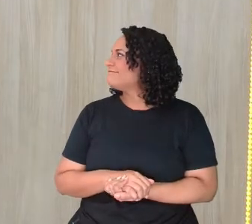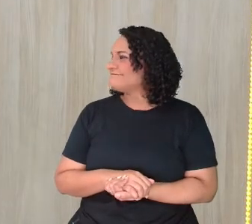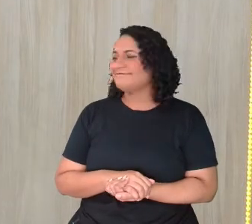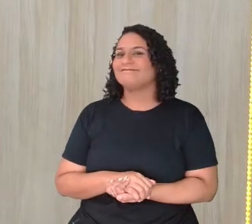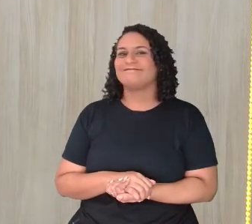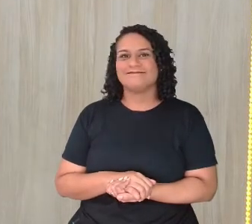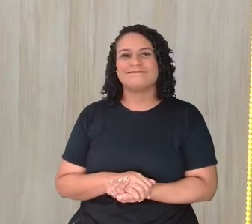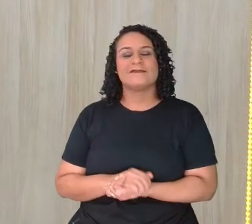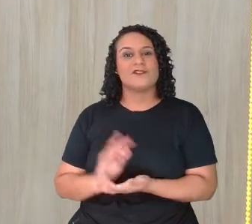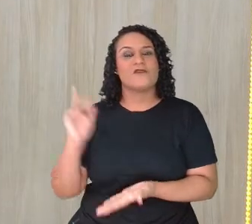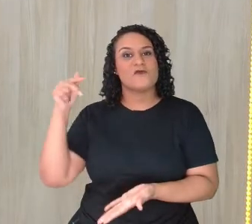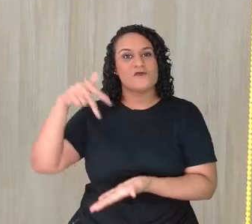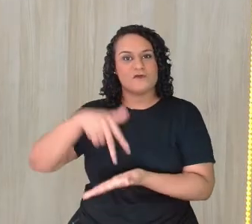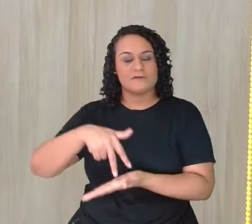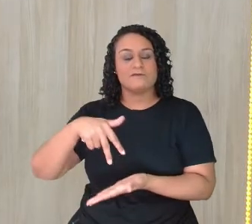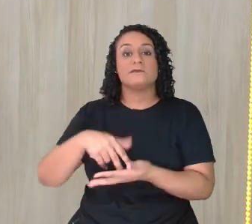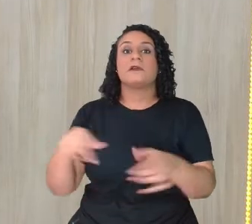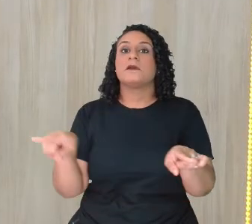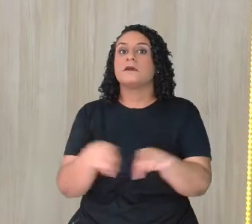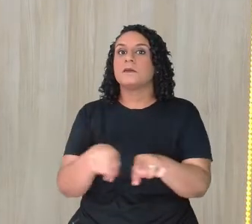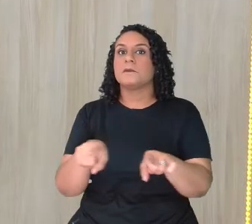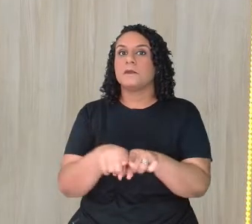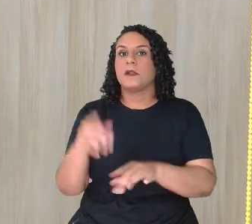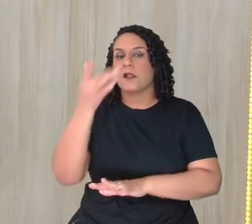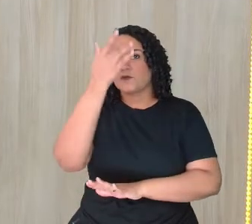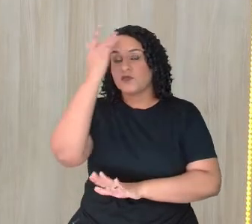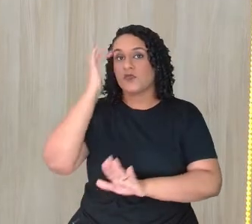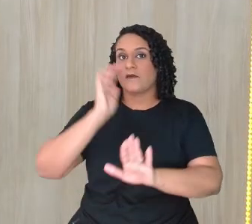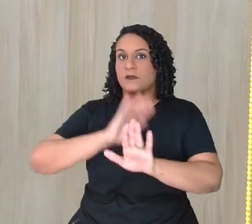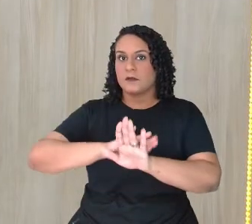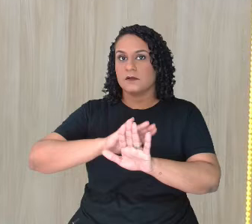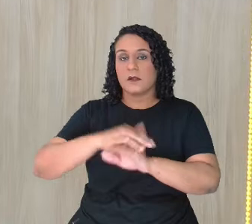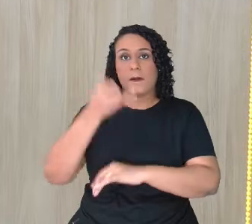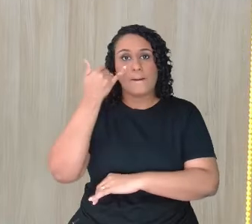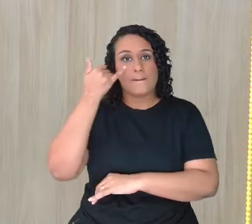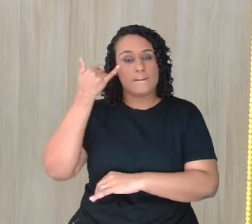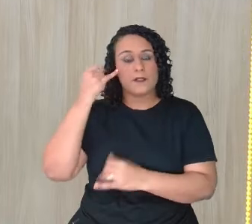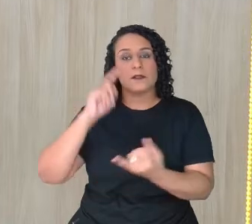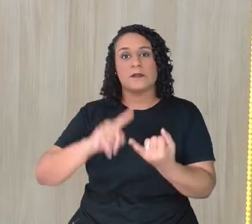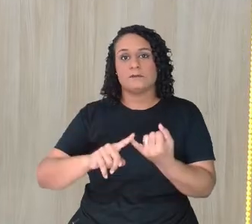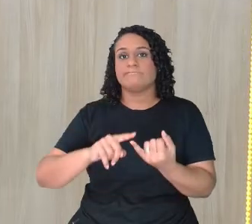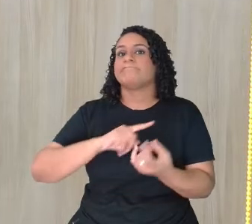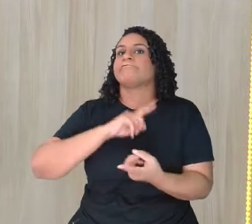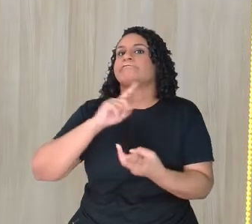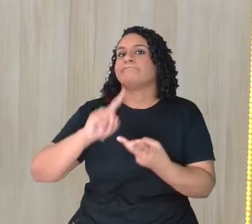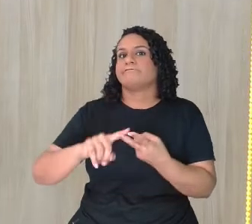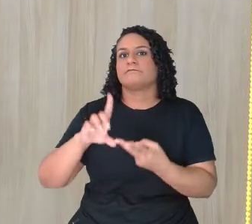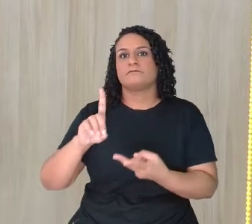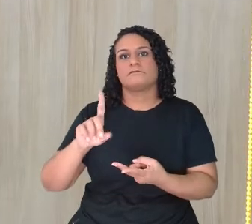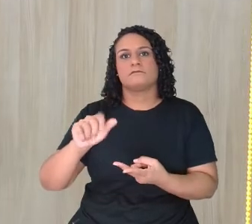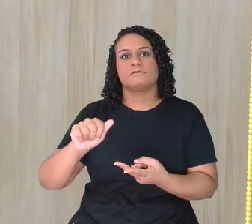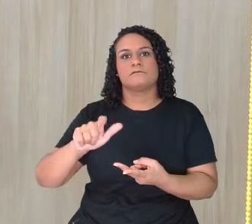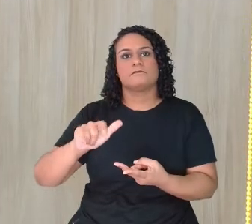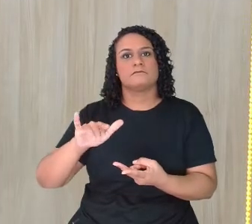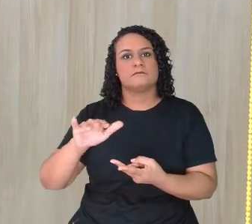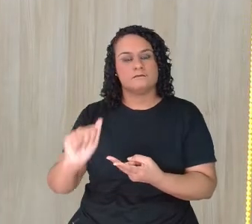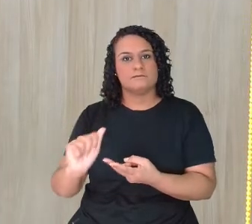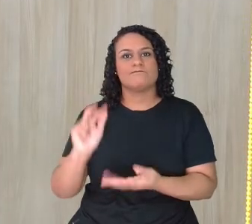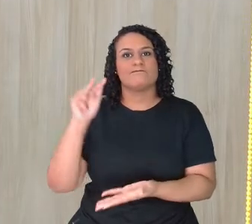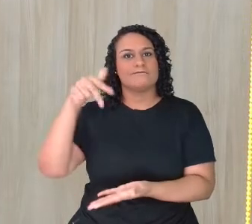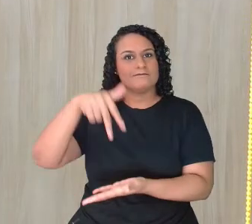ó, firme e forte. Tenho também aqui a equipe de produção, Billy e Dalila aqui, que estão aqui,